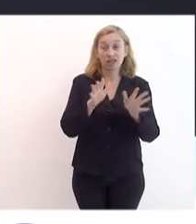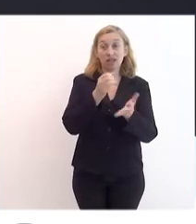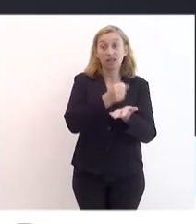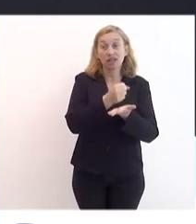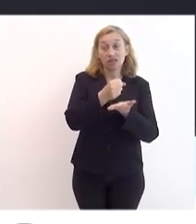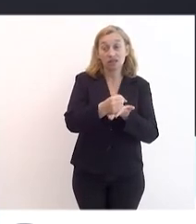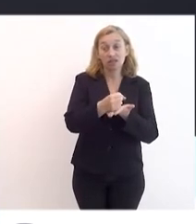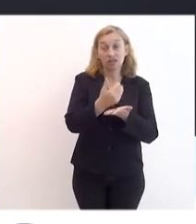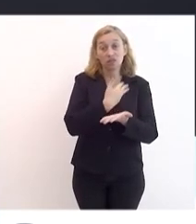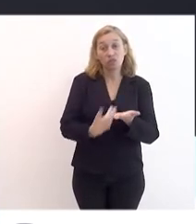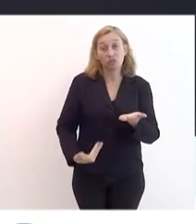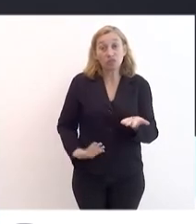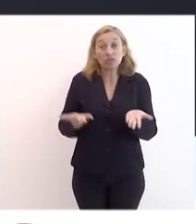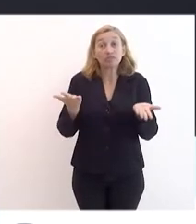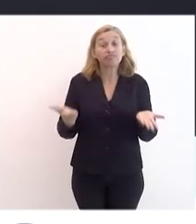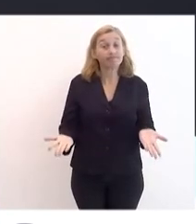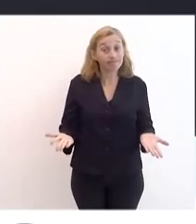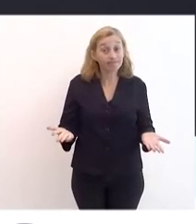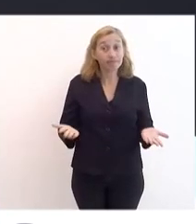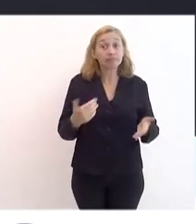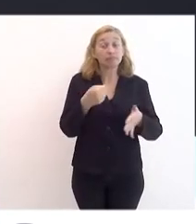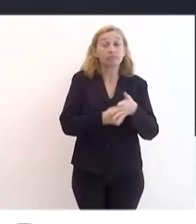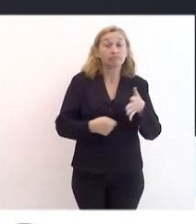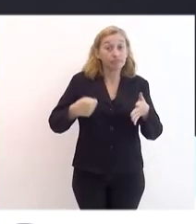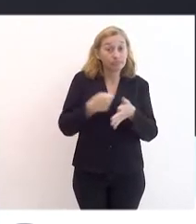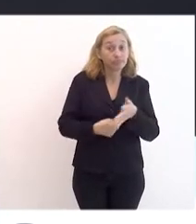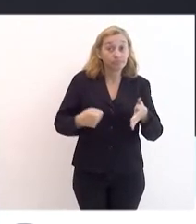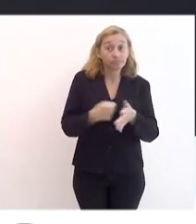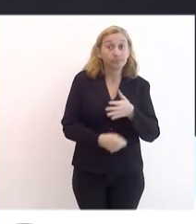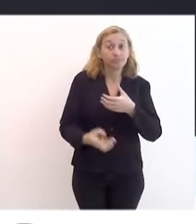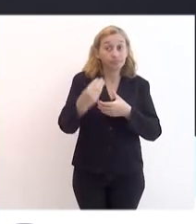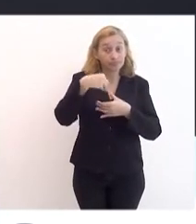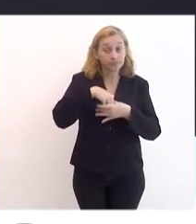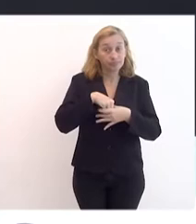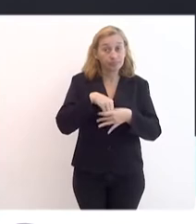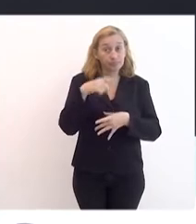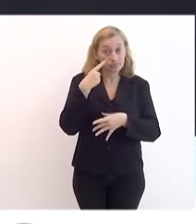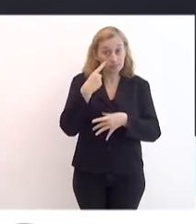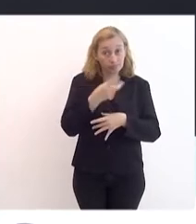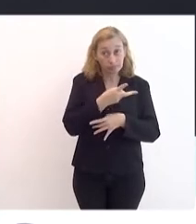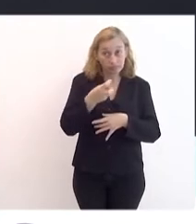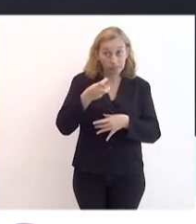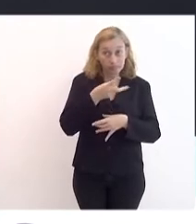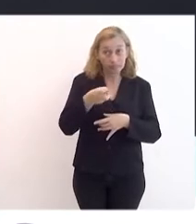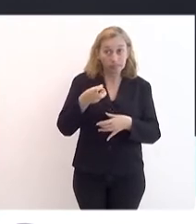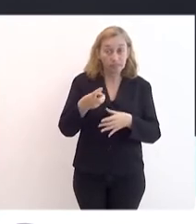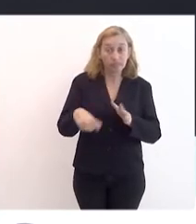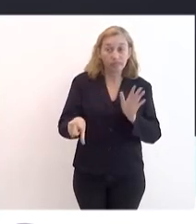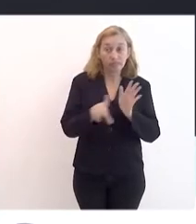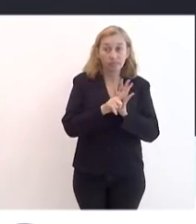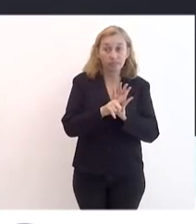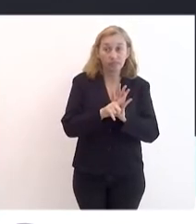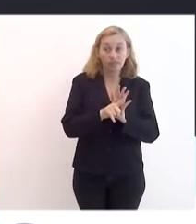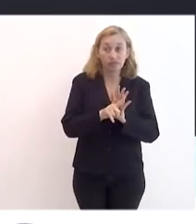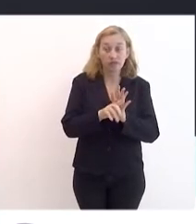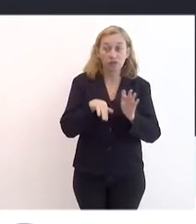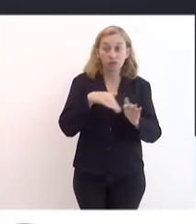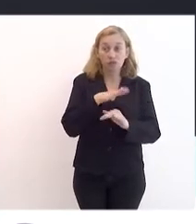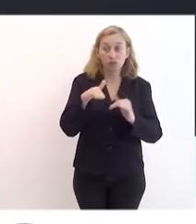contratações públicas. E a luta interna que a gente tem tido é para ter a lei da integridade